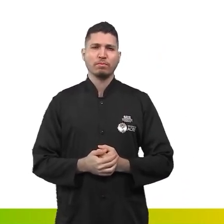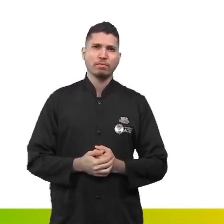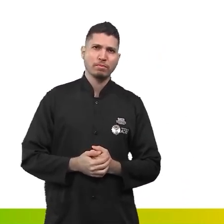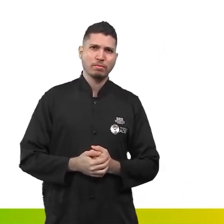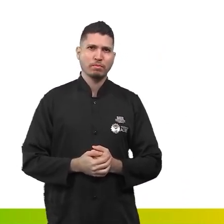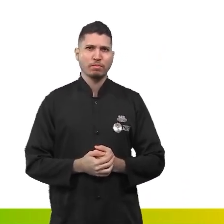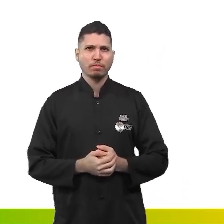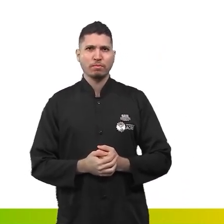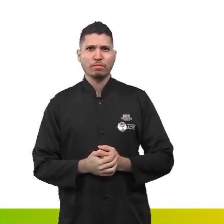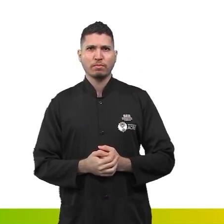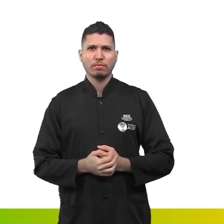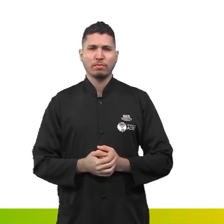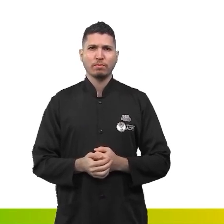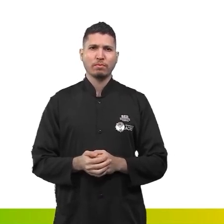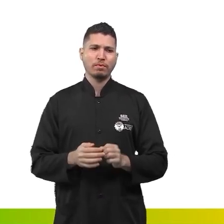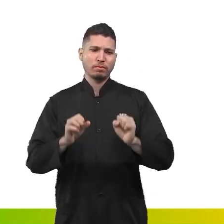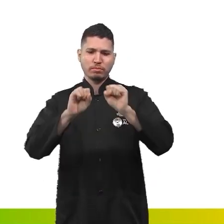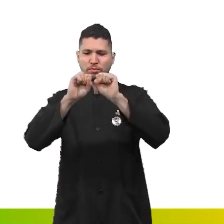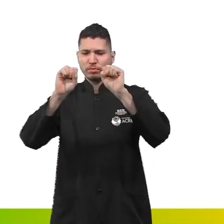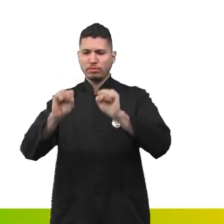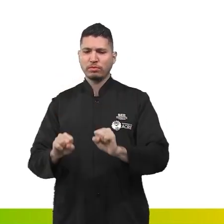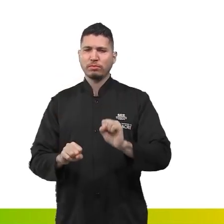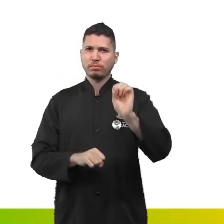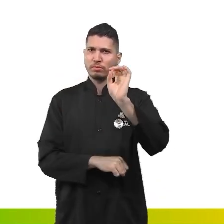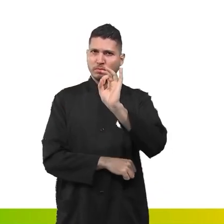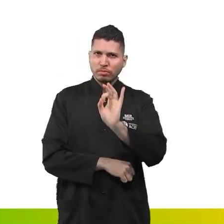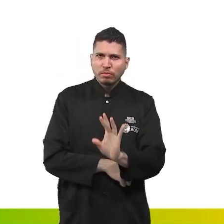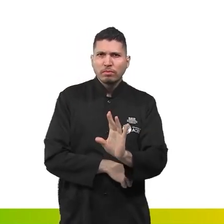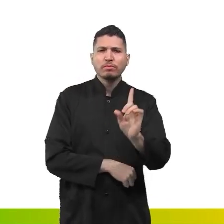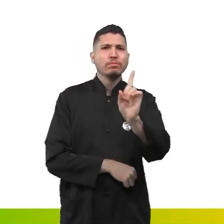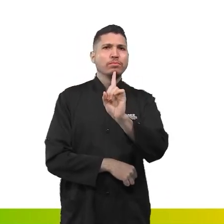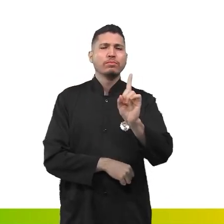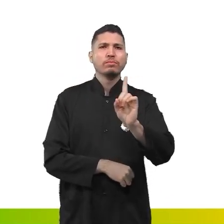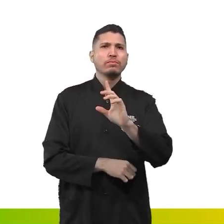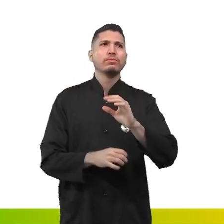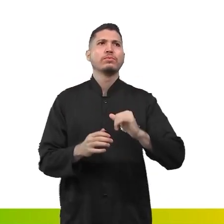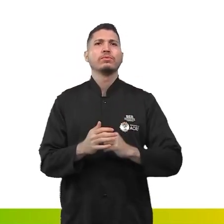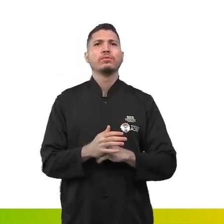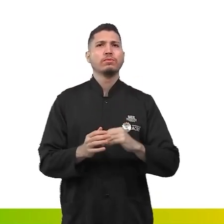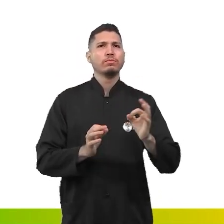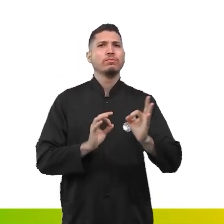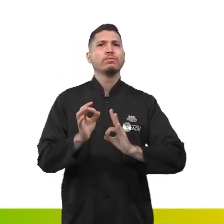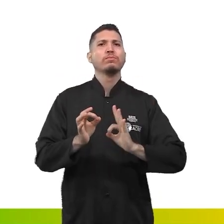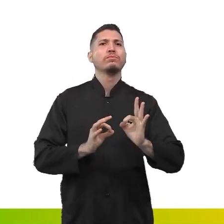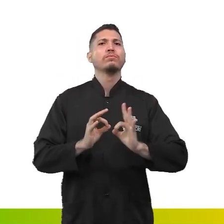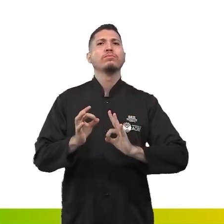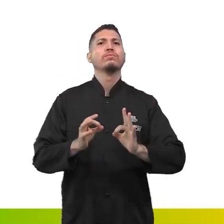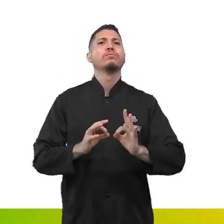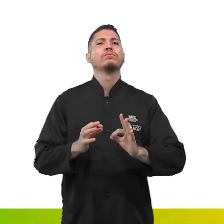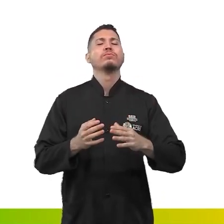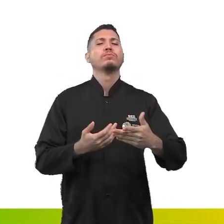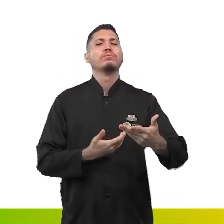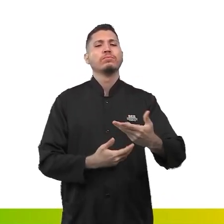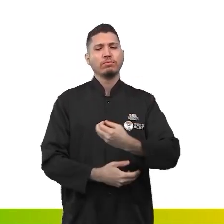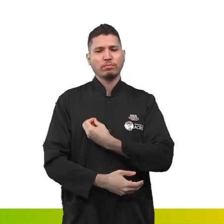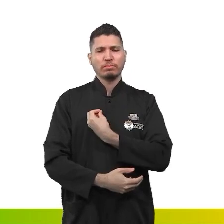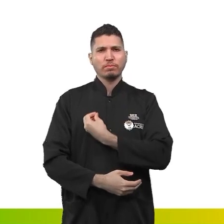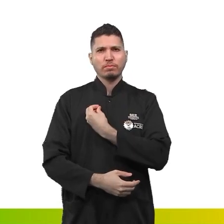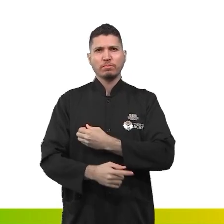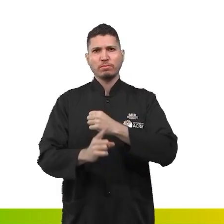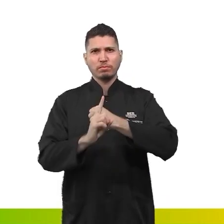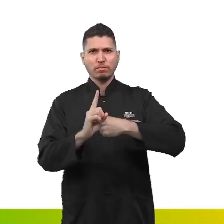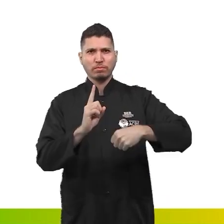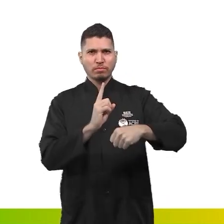antecâmara para a vida em sociedade, mas constituindo os primeiros degraus de uma caminhada, que